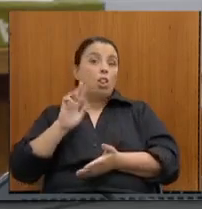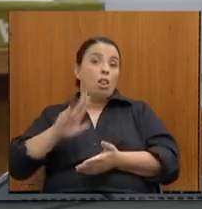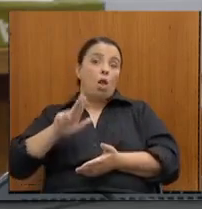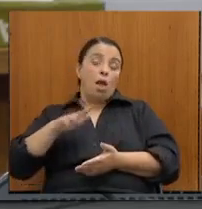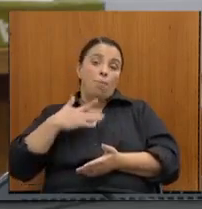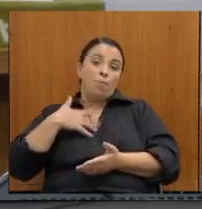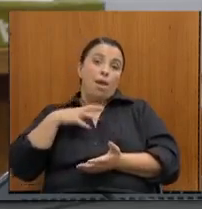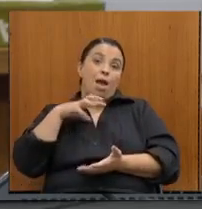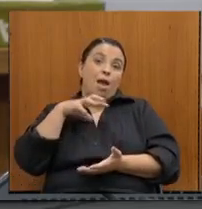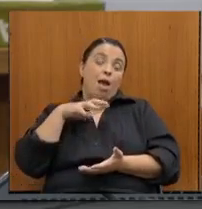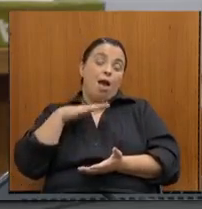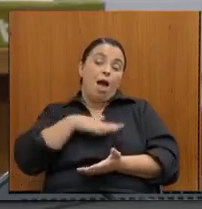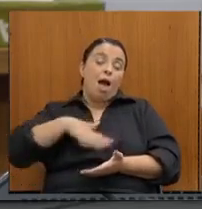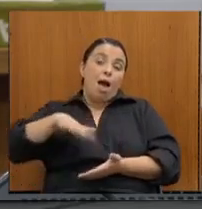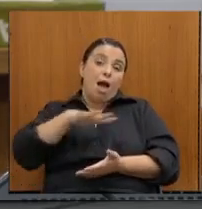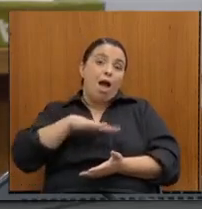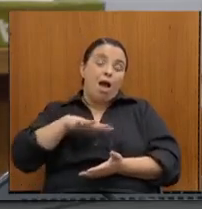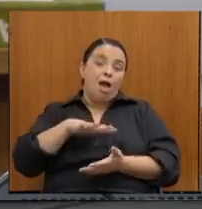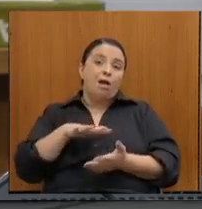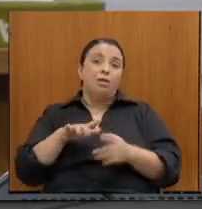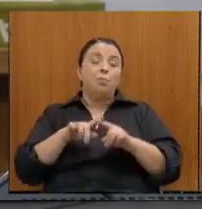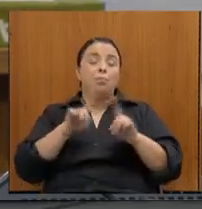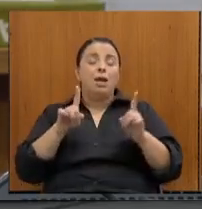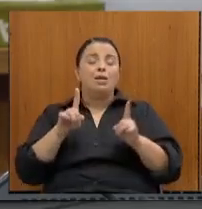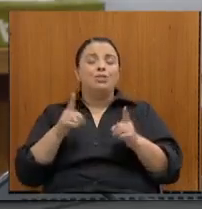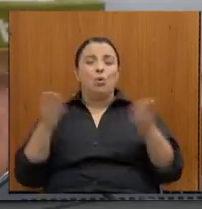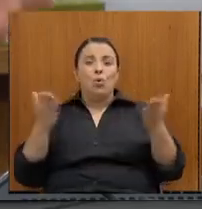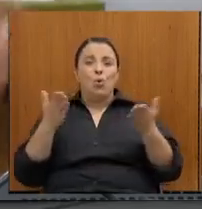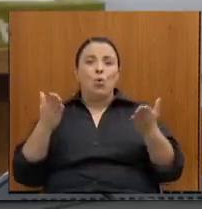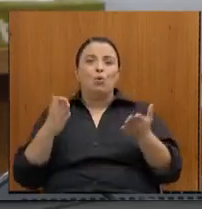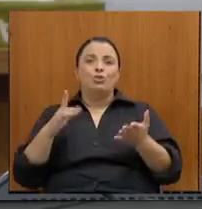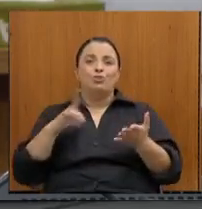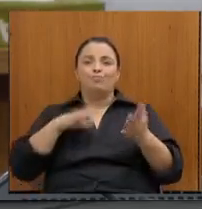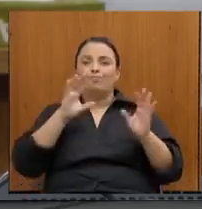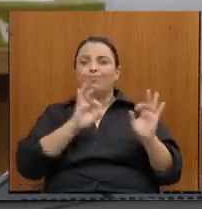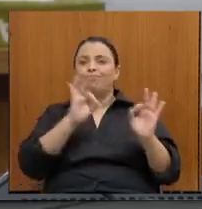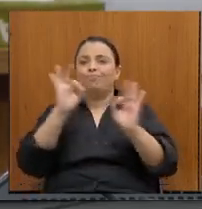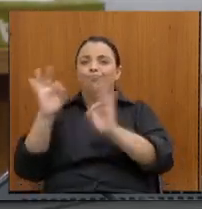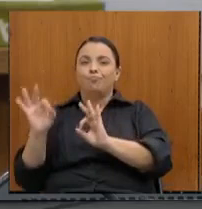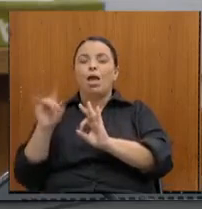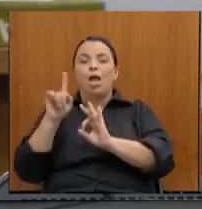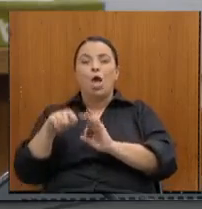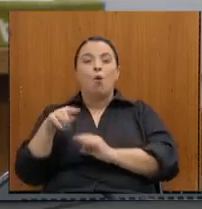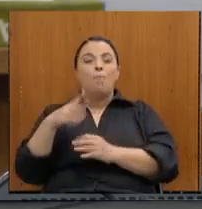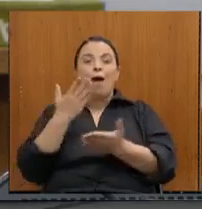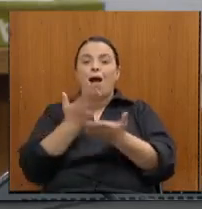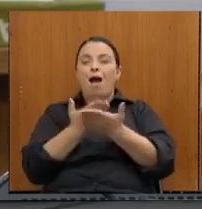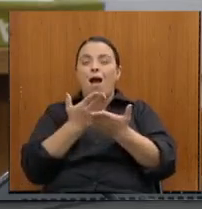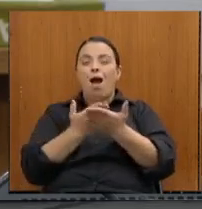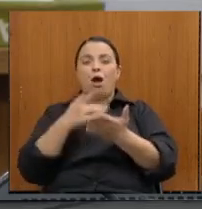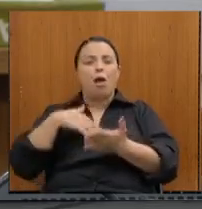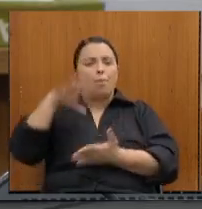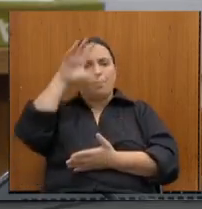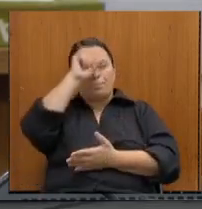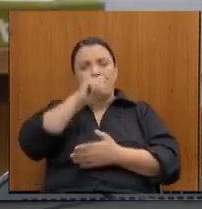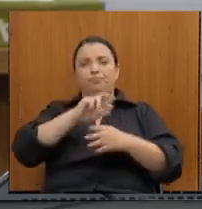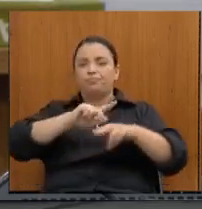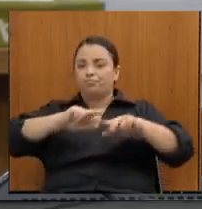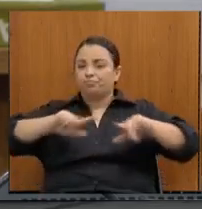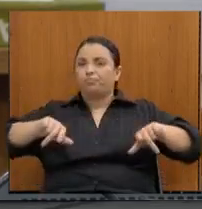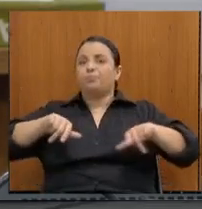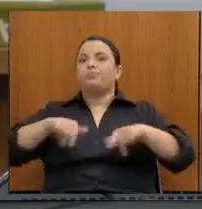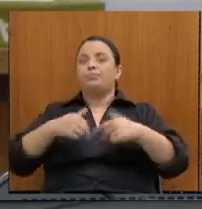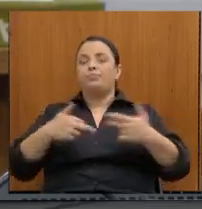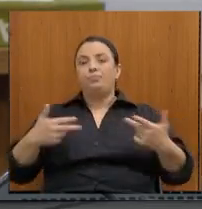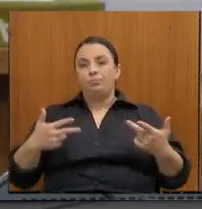né E hoje tomei uma tivemos uma aula aqui né nosso um professor José Costa inclusive todos